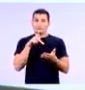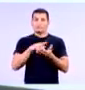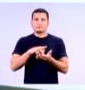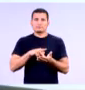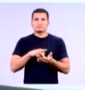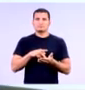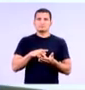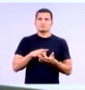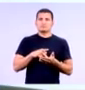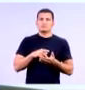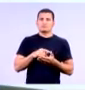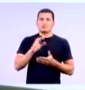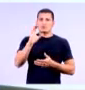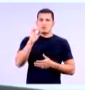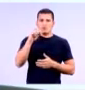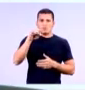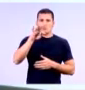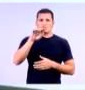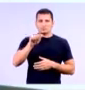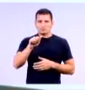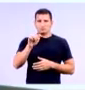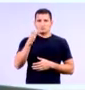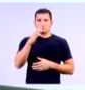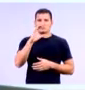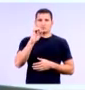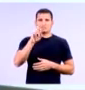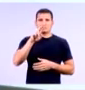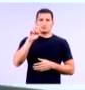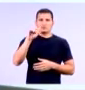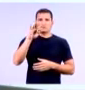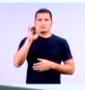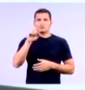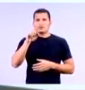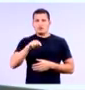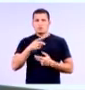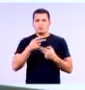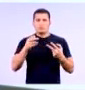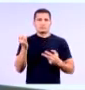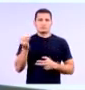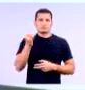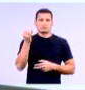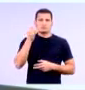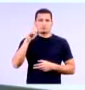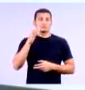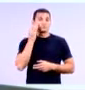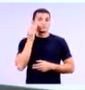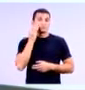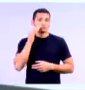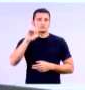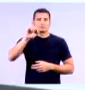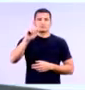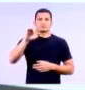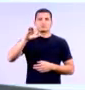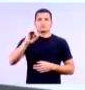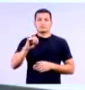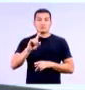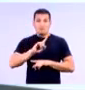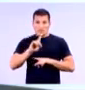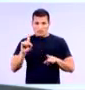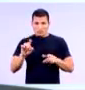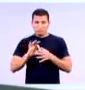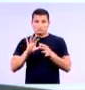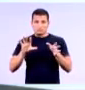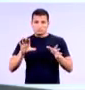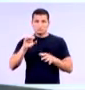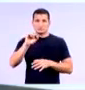nosso caso aqui, a conta corrente, uma coisa que seria muito importante a gente verificar é o saldo. Não permitir que